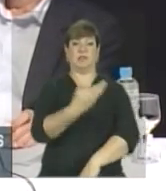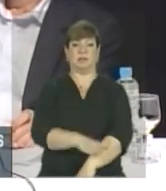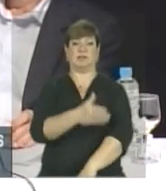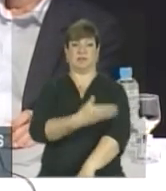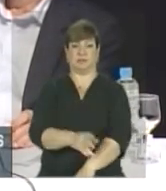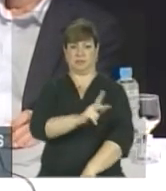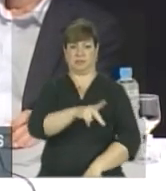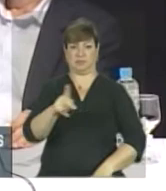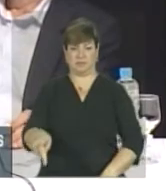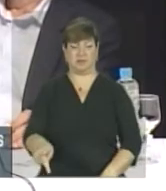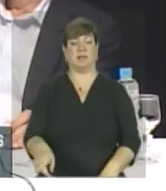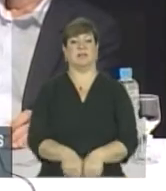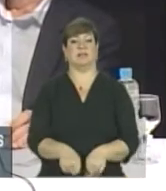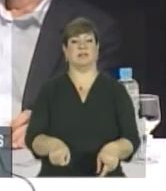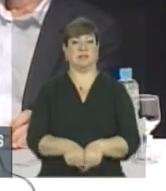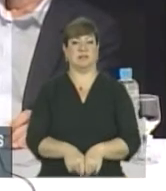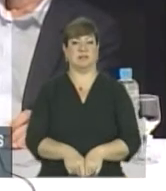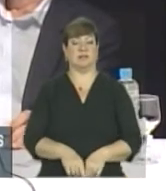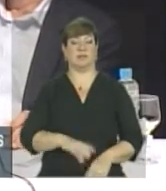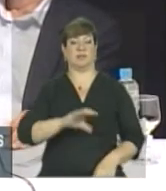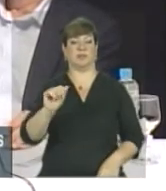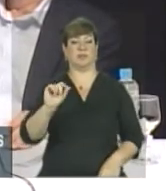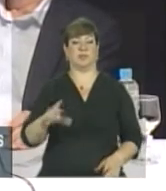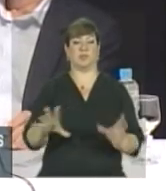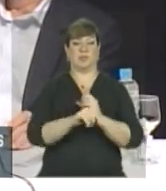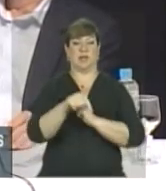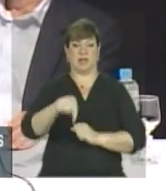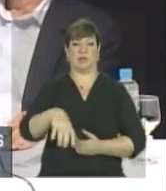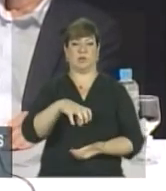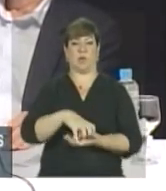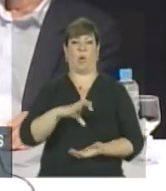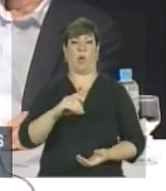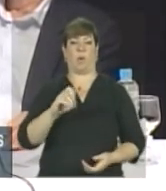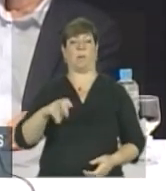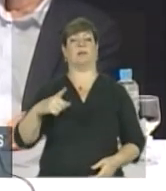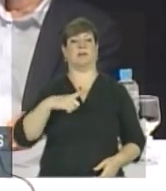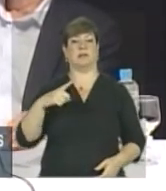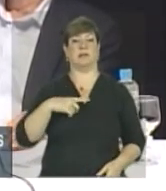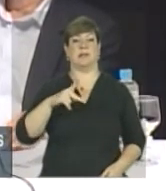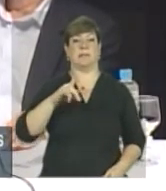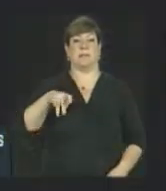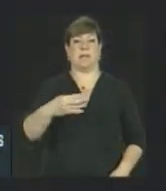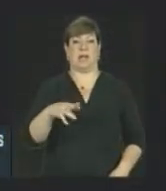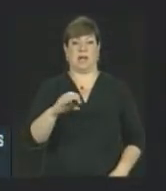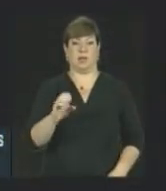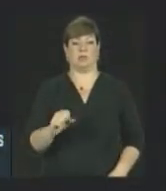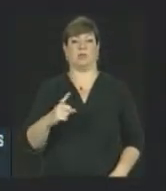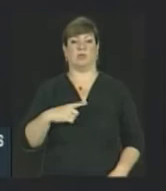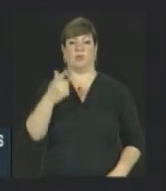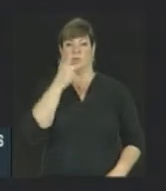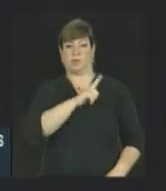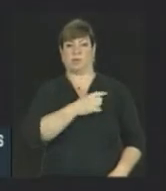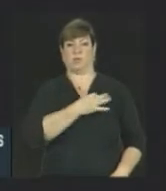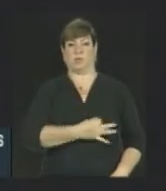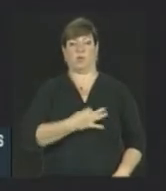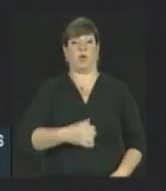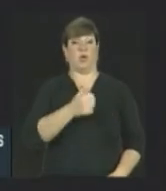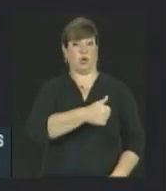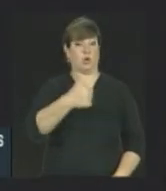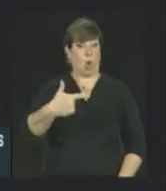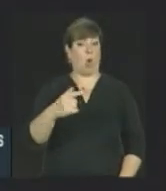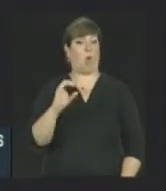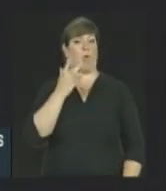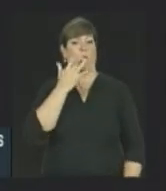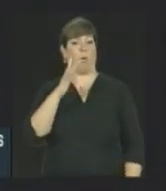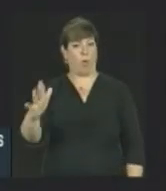recorde na história dessa instituição centenária. Foram 25 medalhas pinheirenses na competição, sendo 12 delas de ouro.